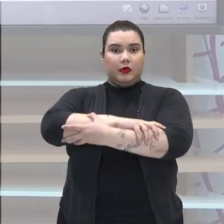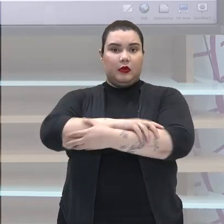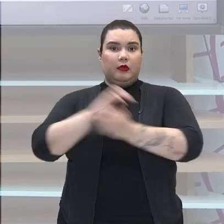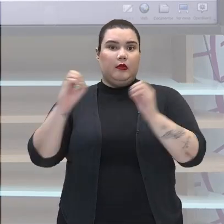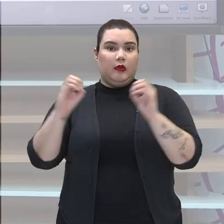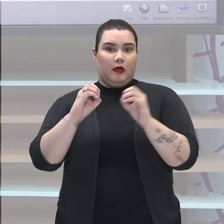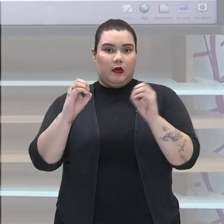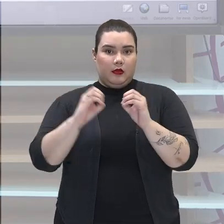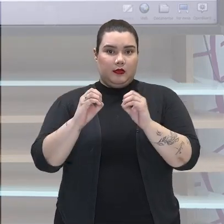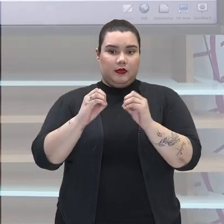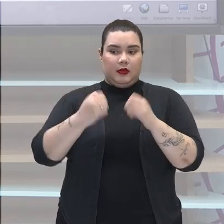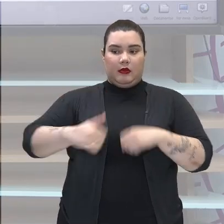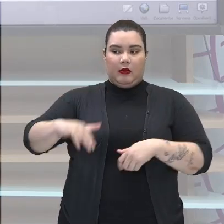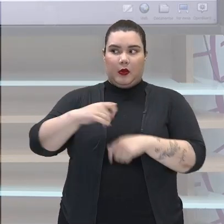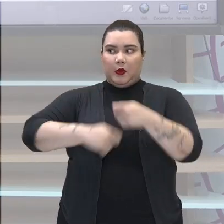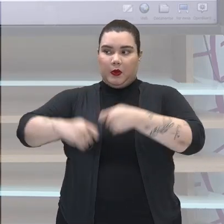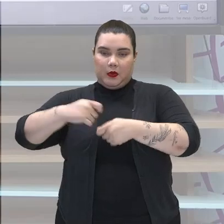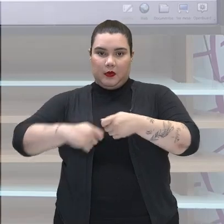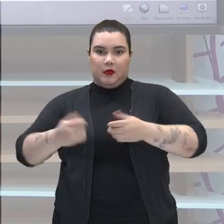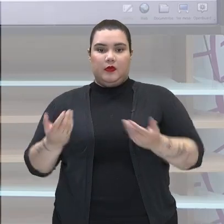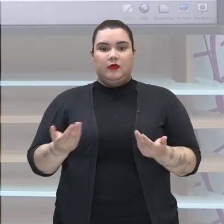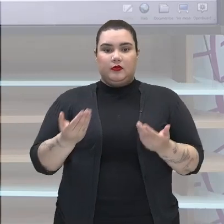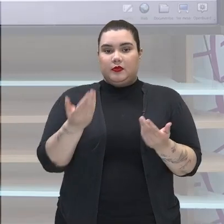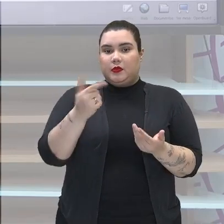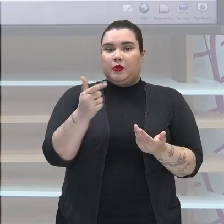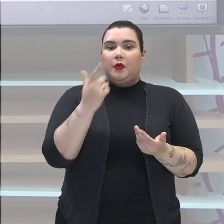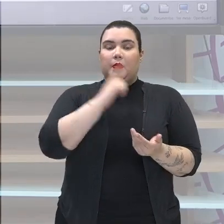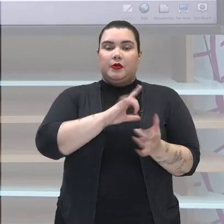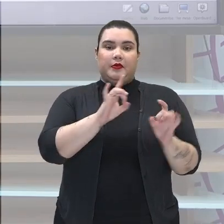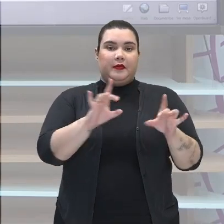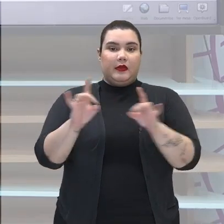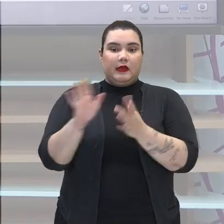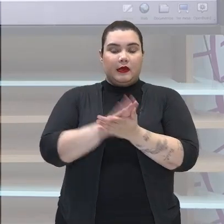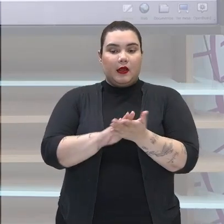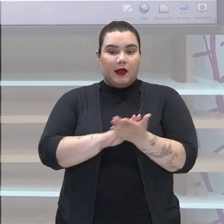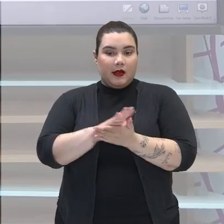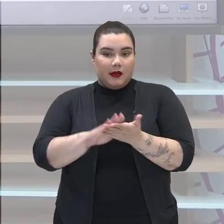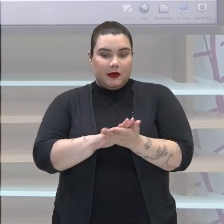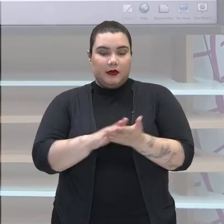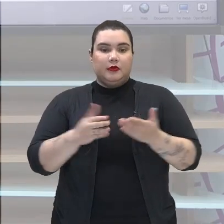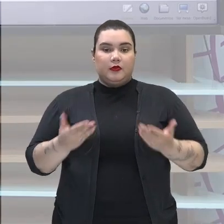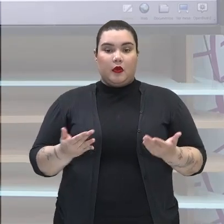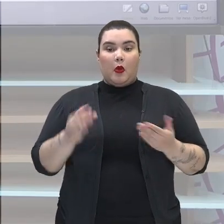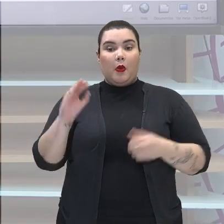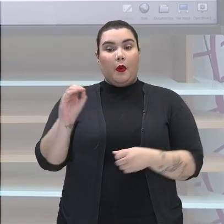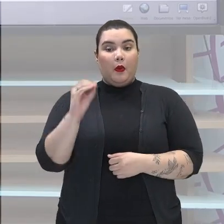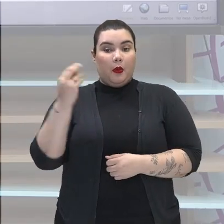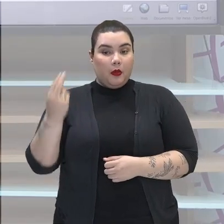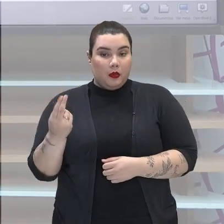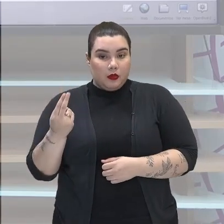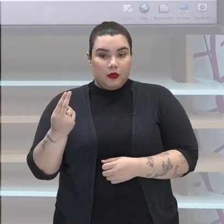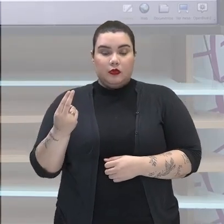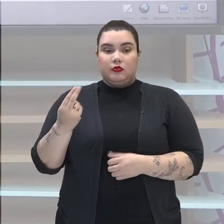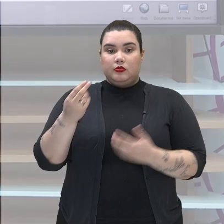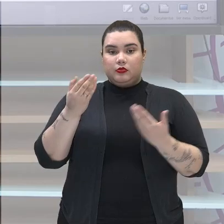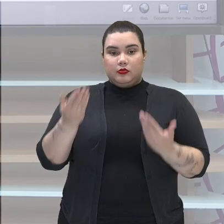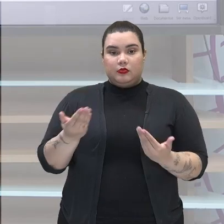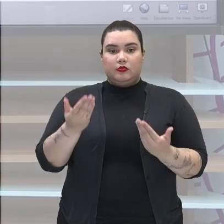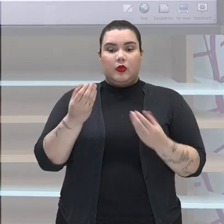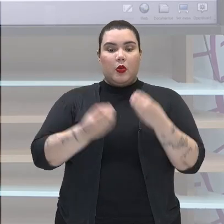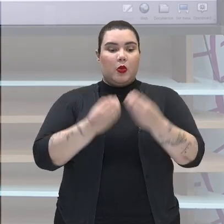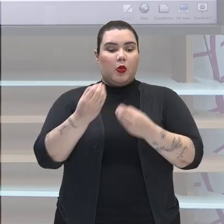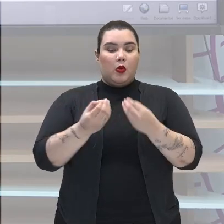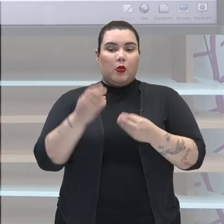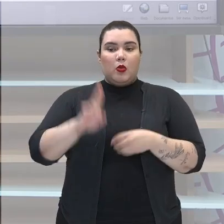né, econômicos, se você não tem como vender ou, né, vamos além, de quem explorar